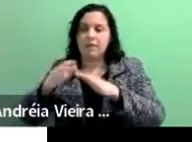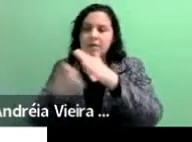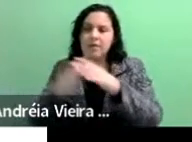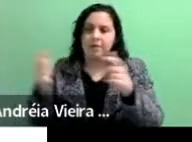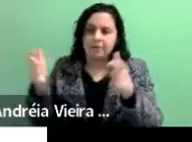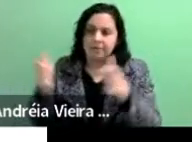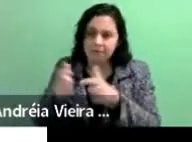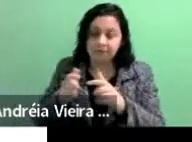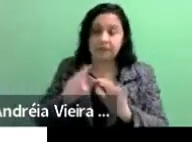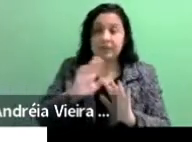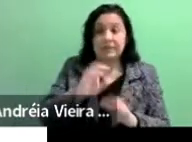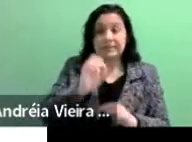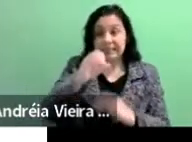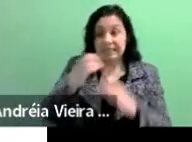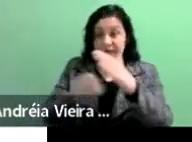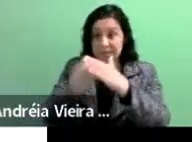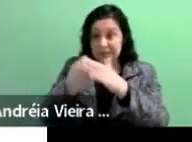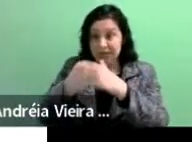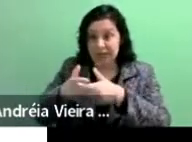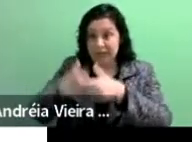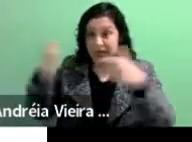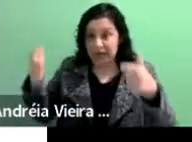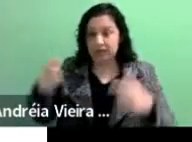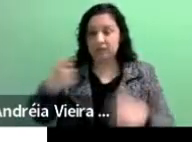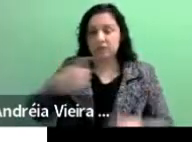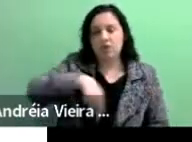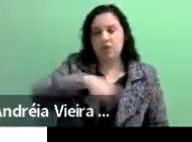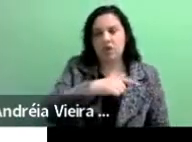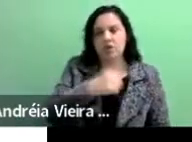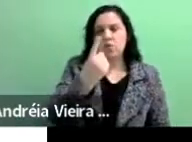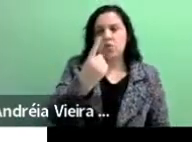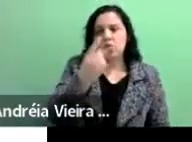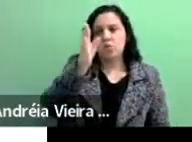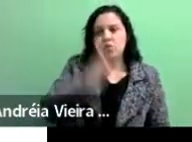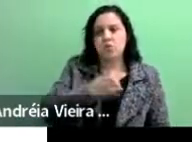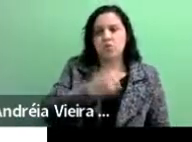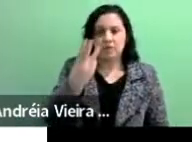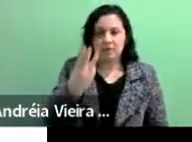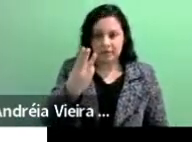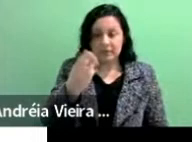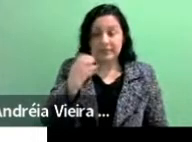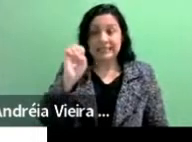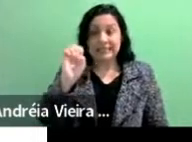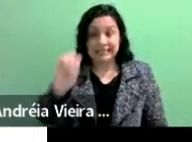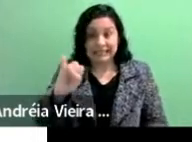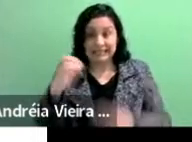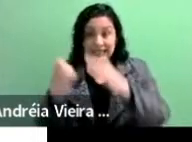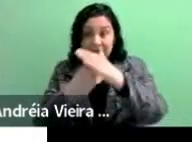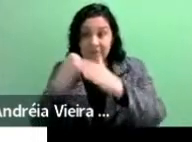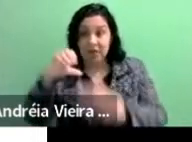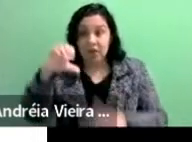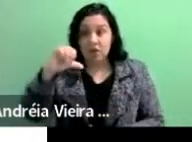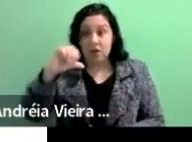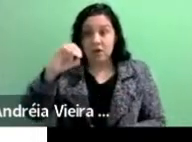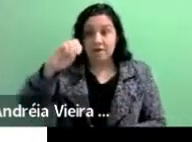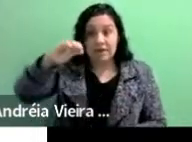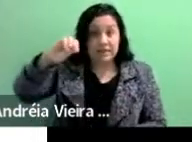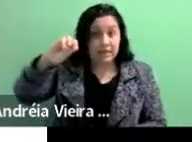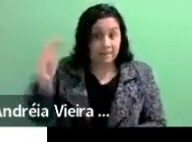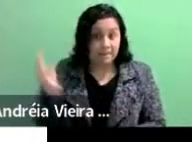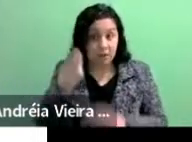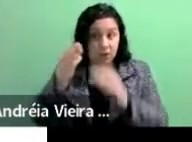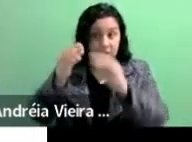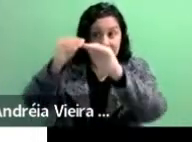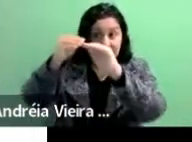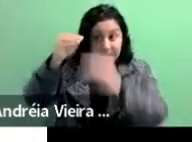participa aí 1/3 do projeto, empresas com faturamento menor de 90 milhões, aí o apoio da Embrapi chega a 50%.